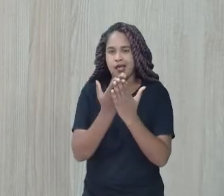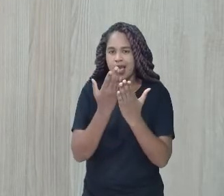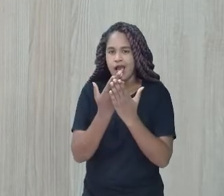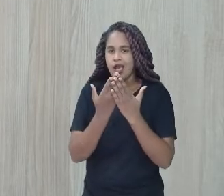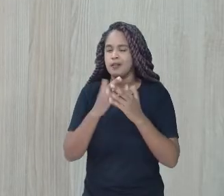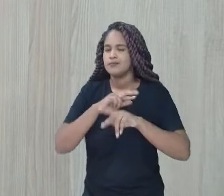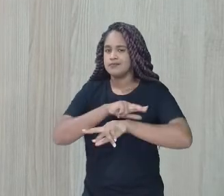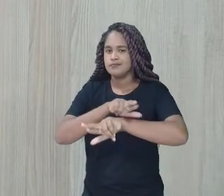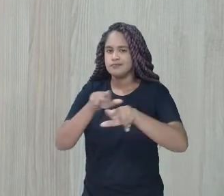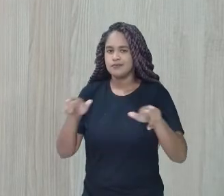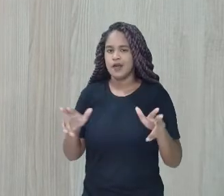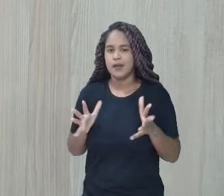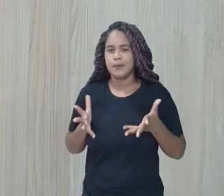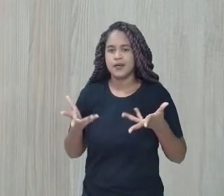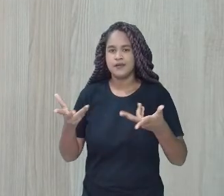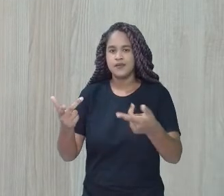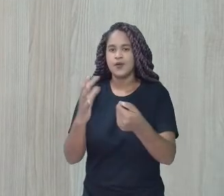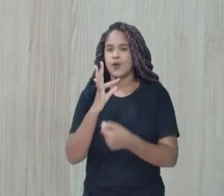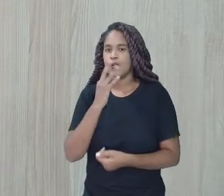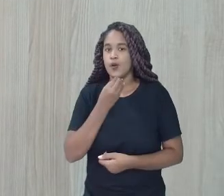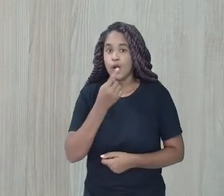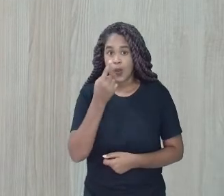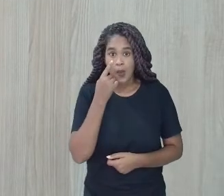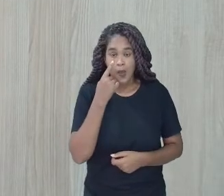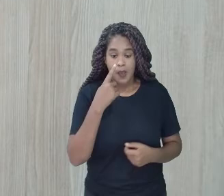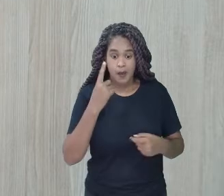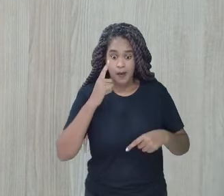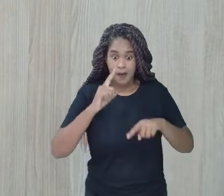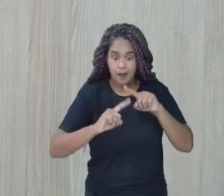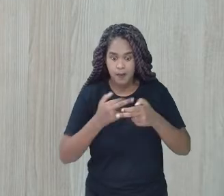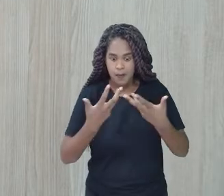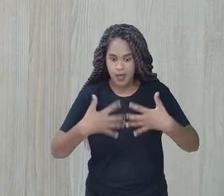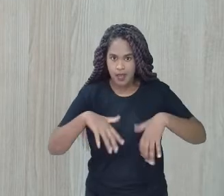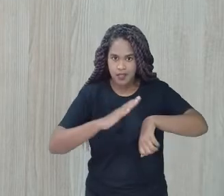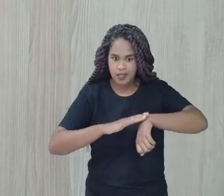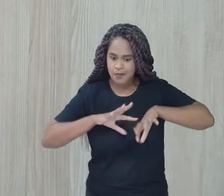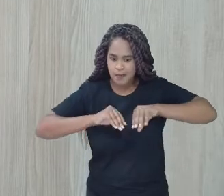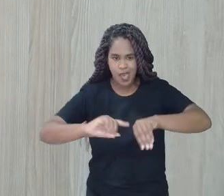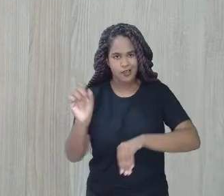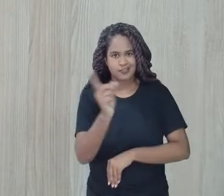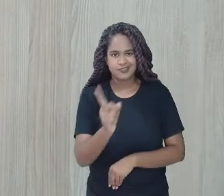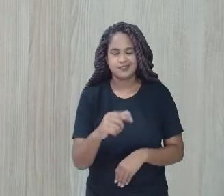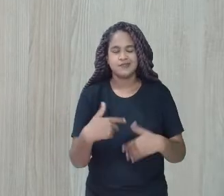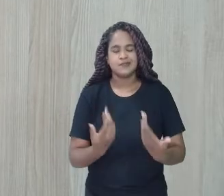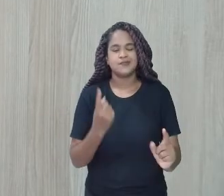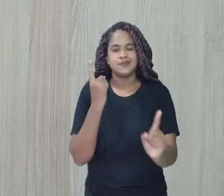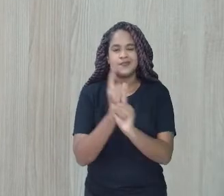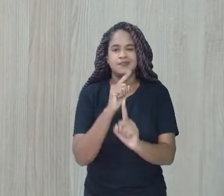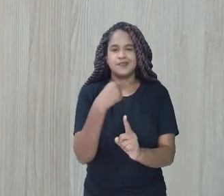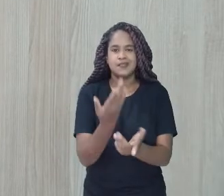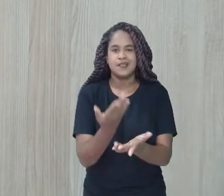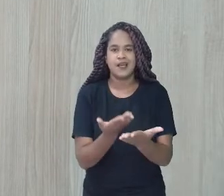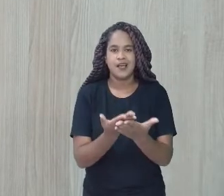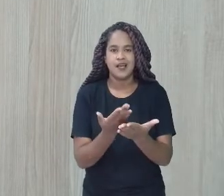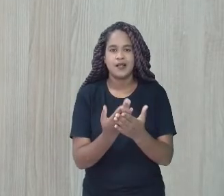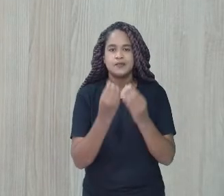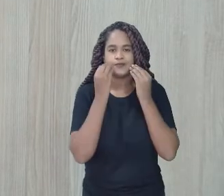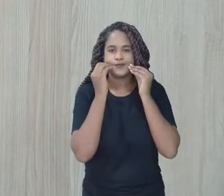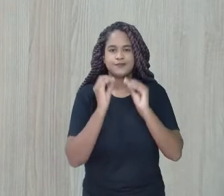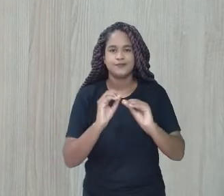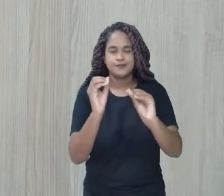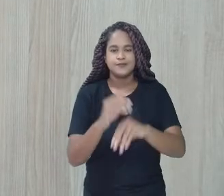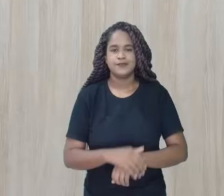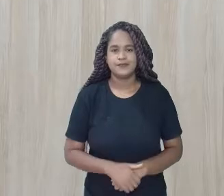de conhecimento, né? Não girem a máquina do tempo, tá? E até a próxima aula, pessoal. Um beijão para